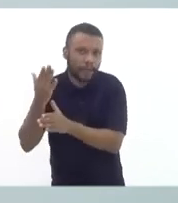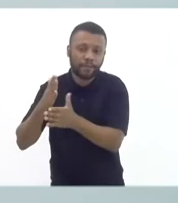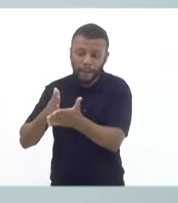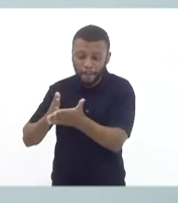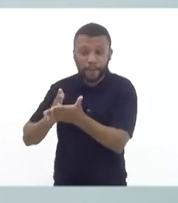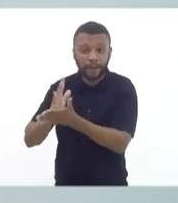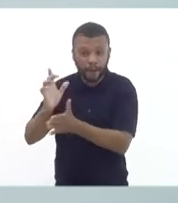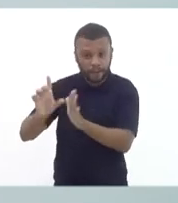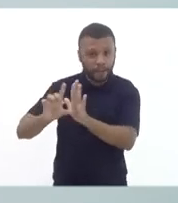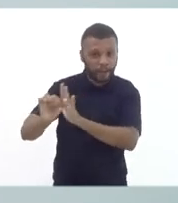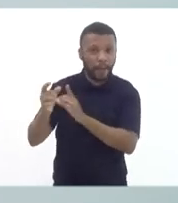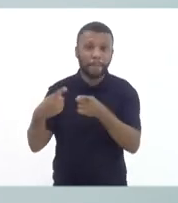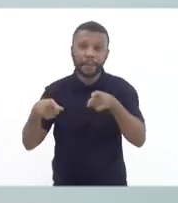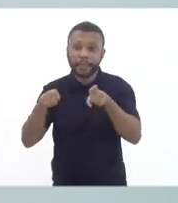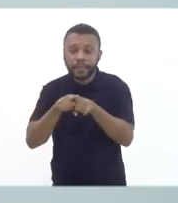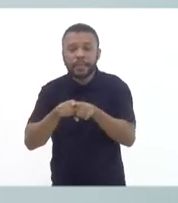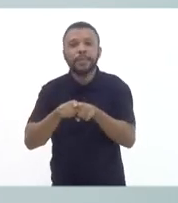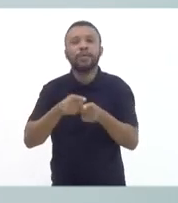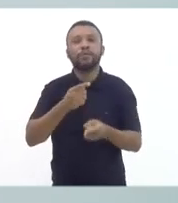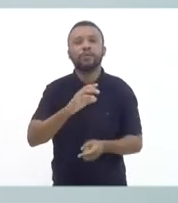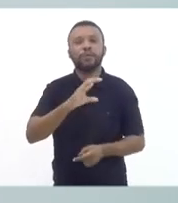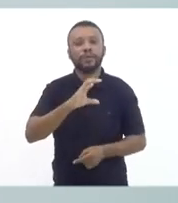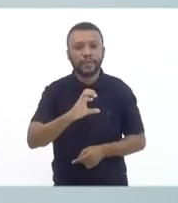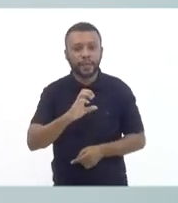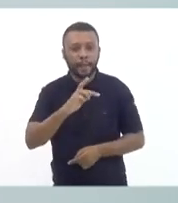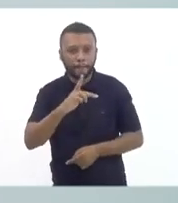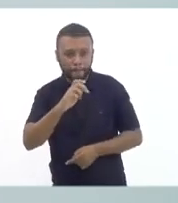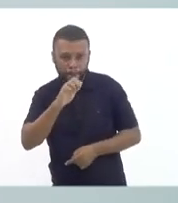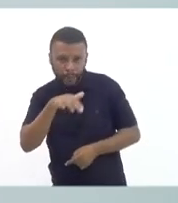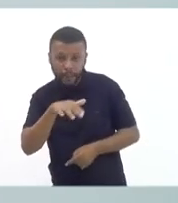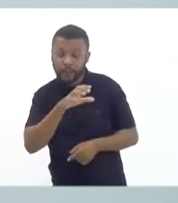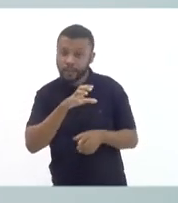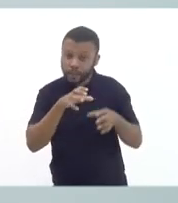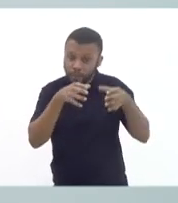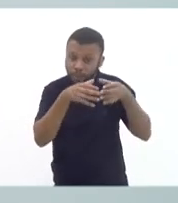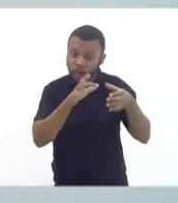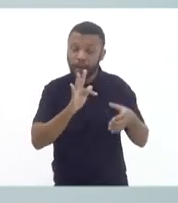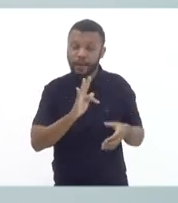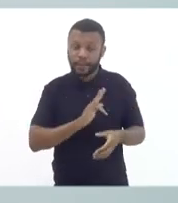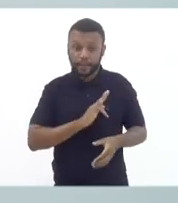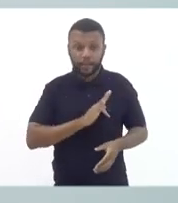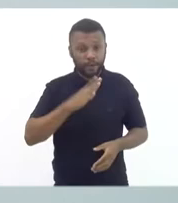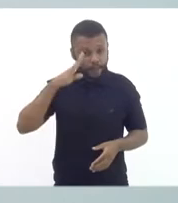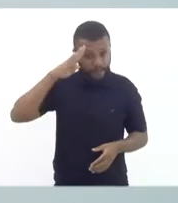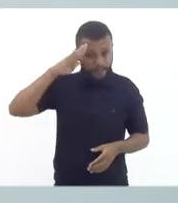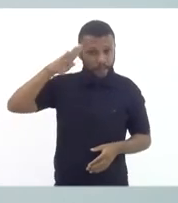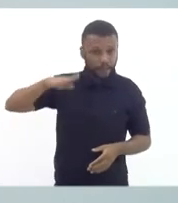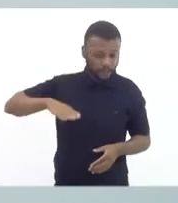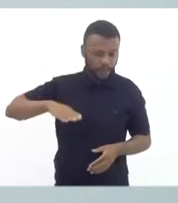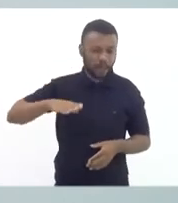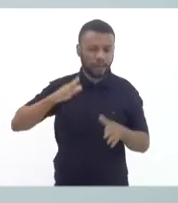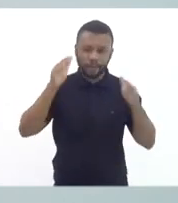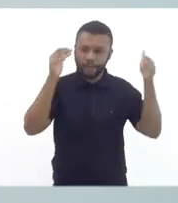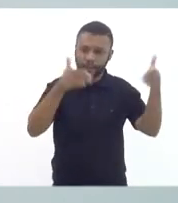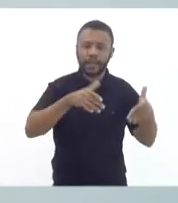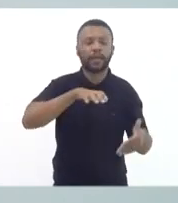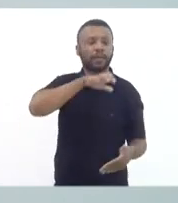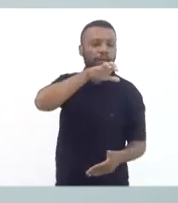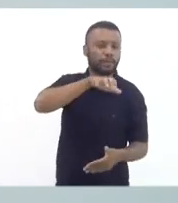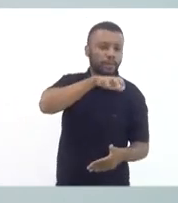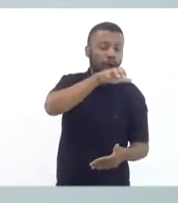com a DPMA, com o CEPAM, que é o agrupamento da parte da Polícia Militar, né? E tenha